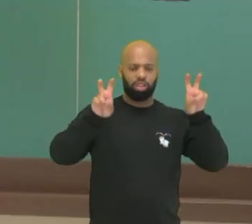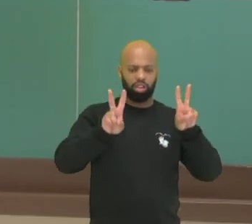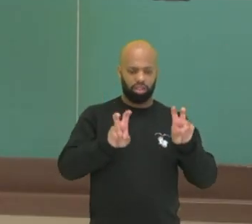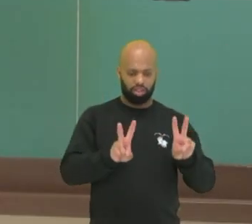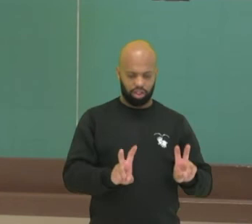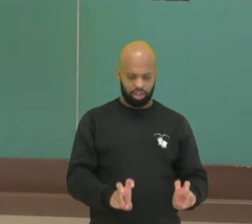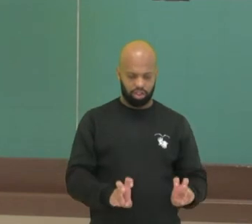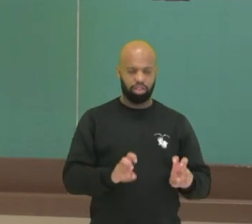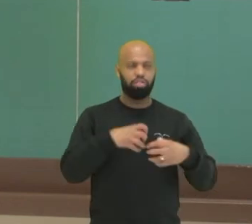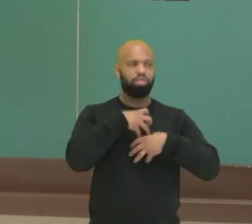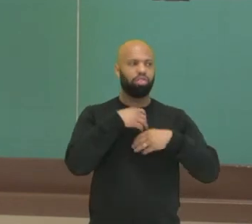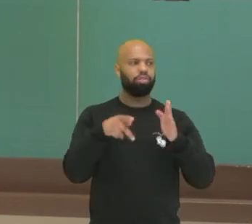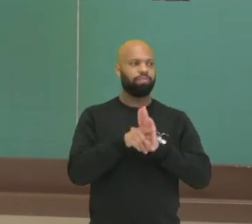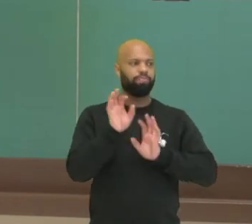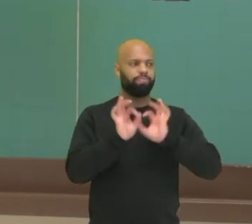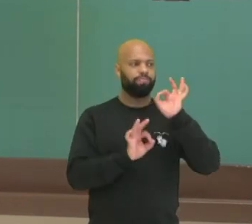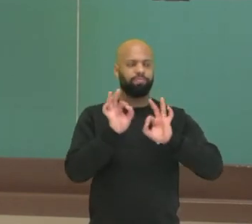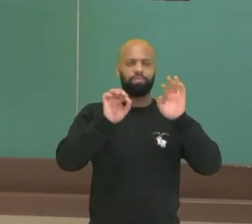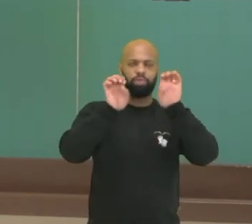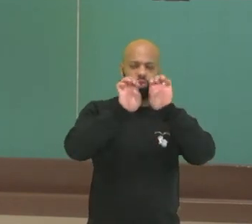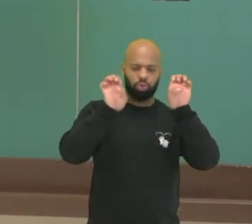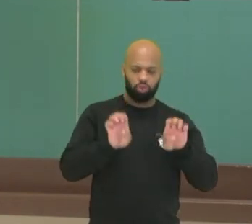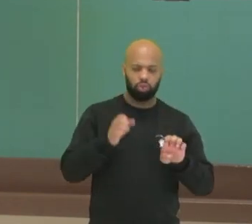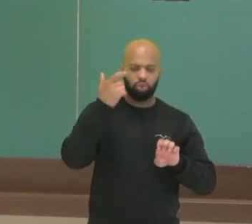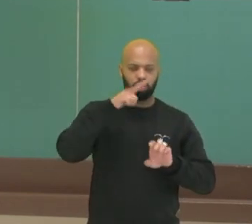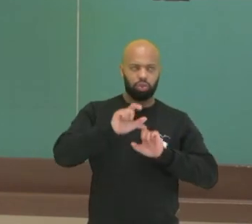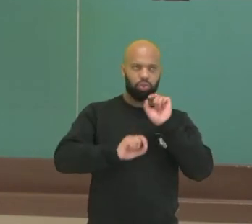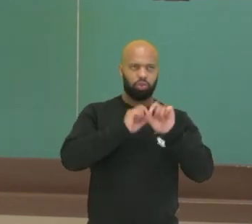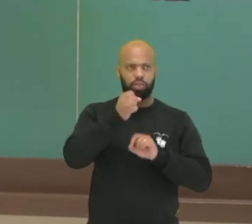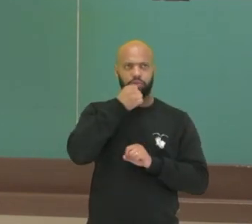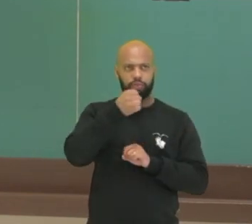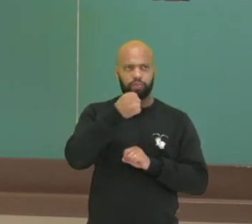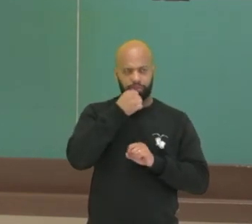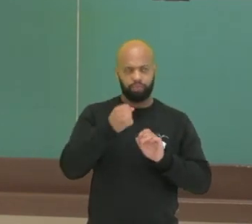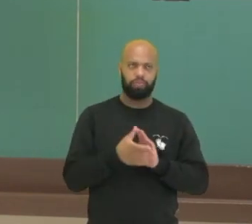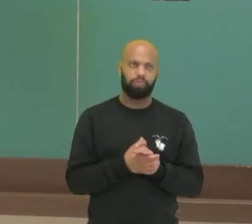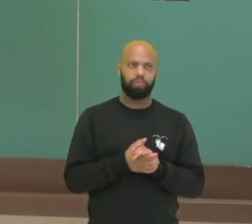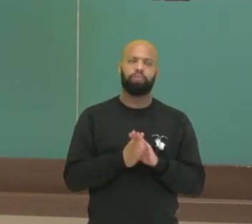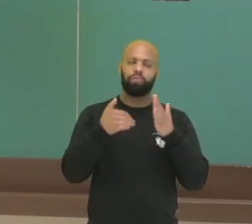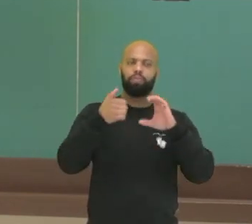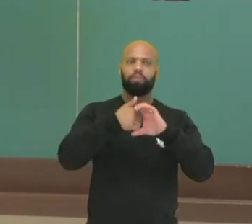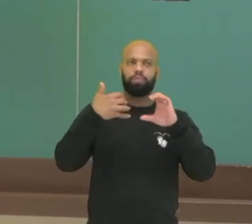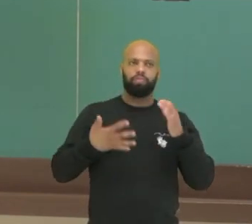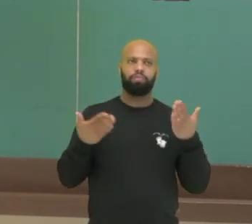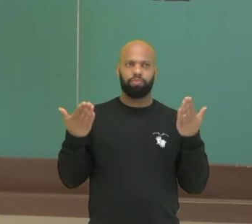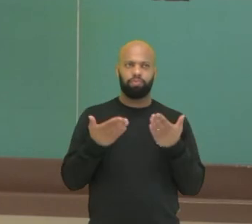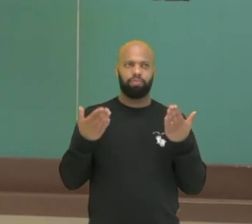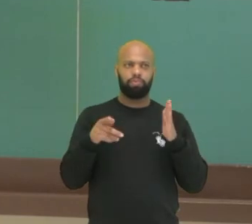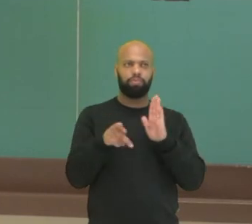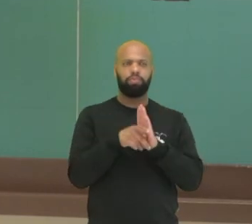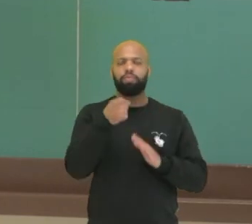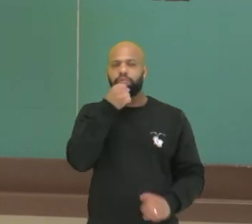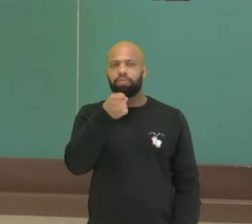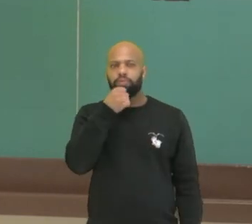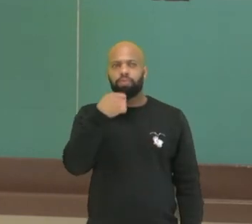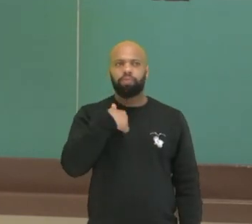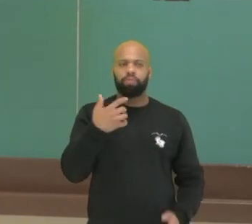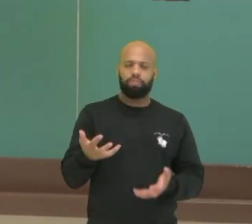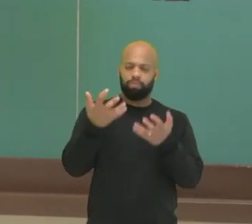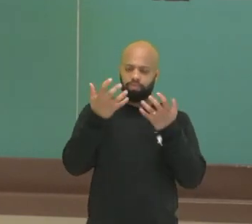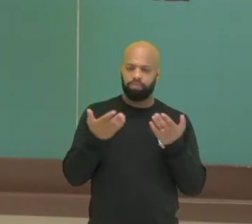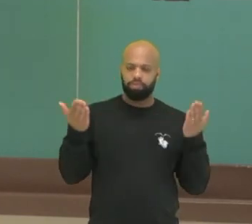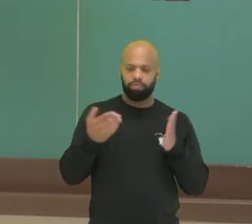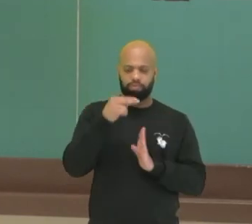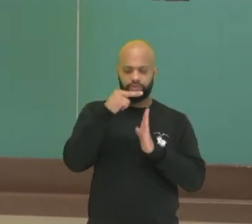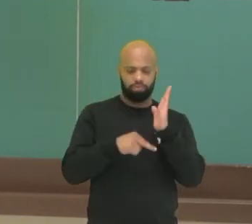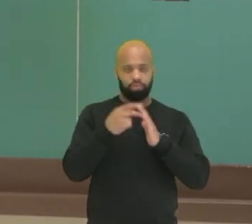forma da organização estrutural para compor a reportagem. Então, as características da reportagem, eu convido vocês para fazer mais